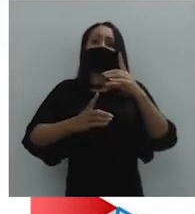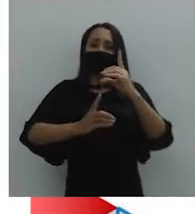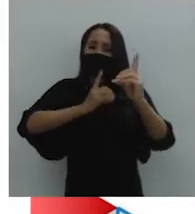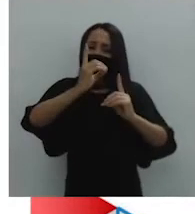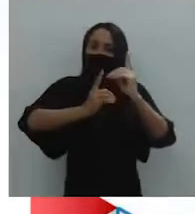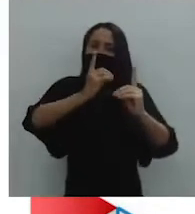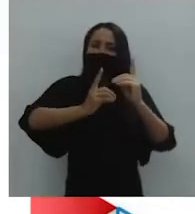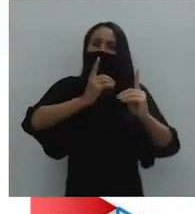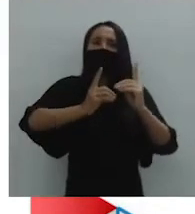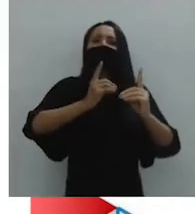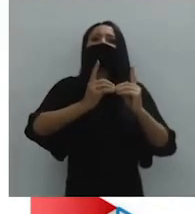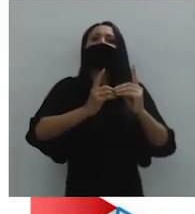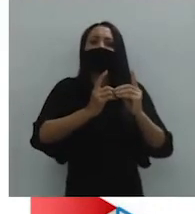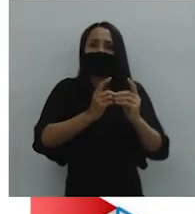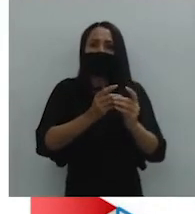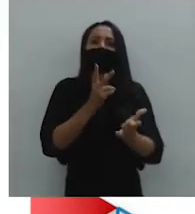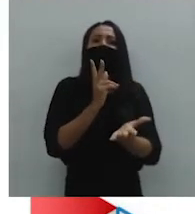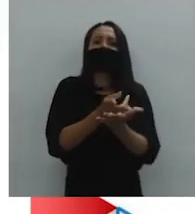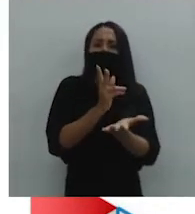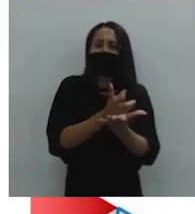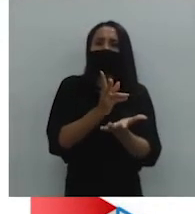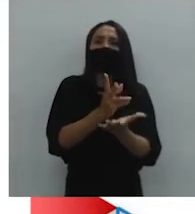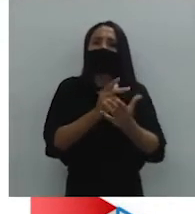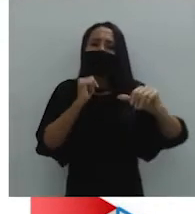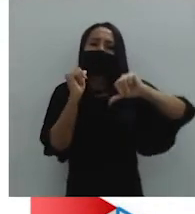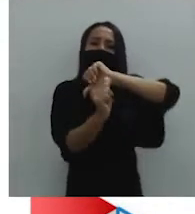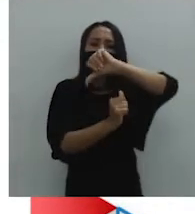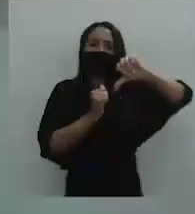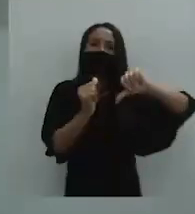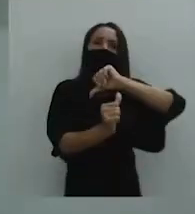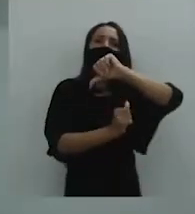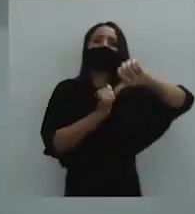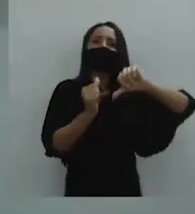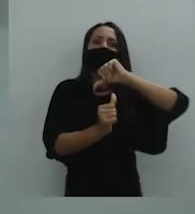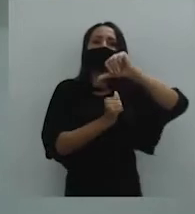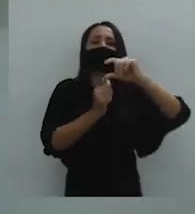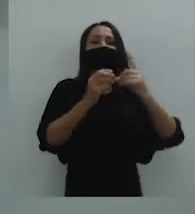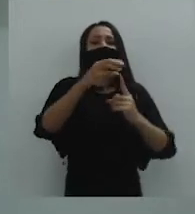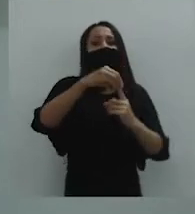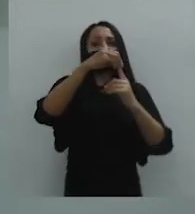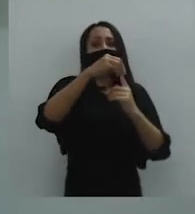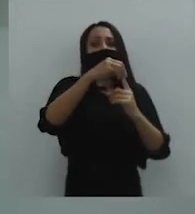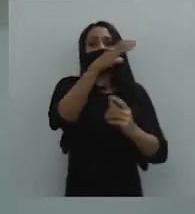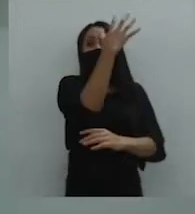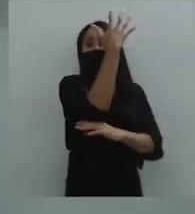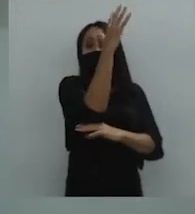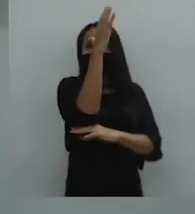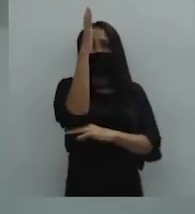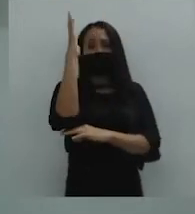sendo constantemente modificadas, principalmente árvores que são